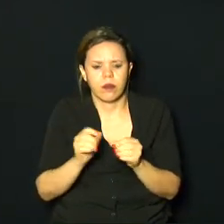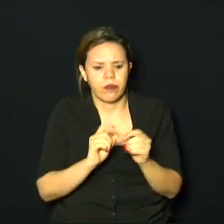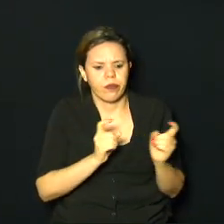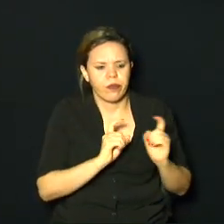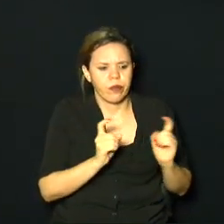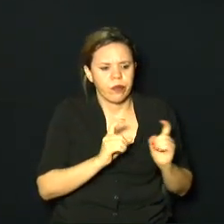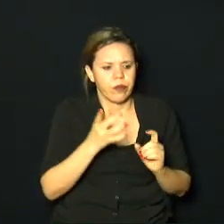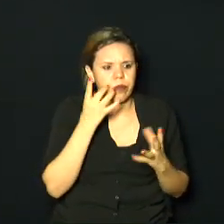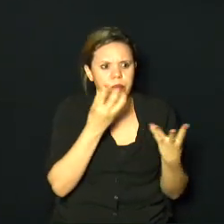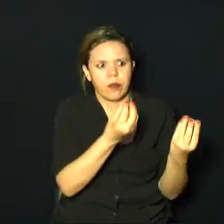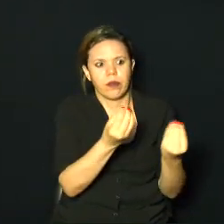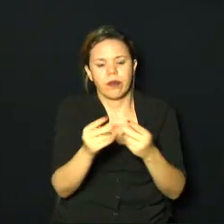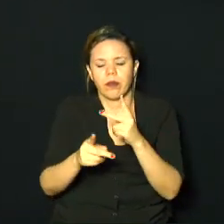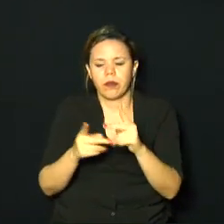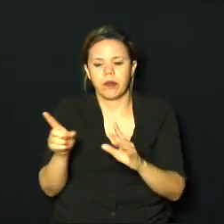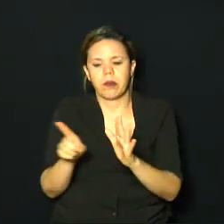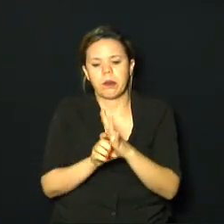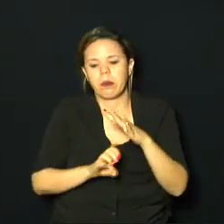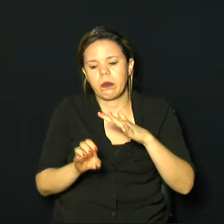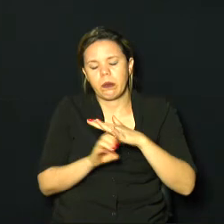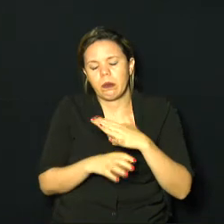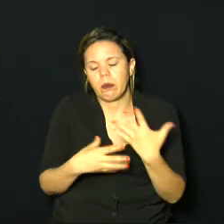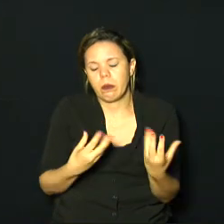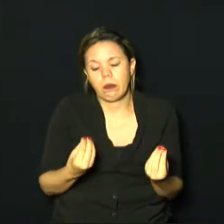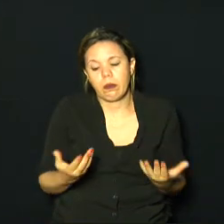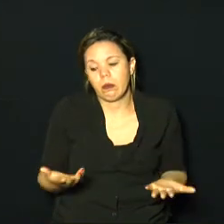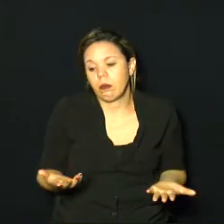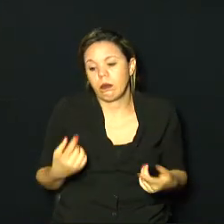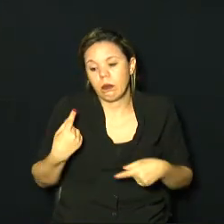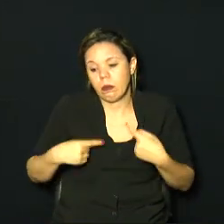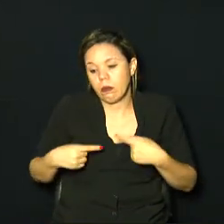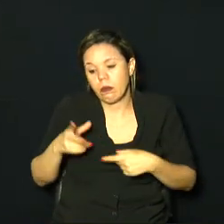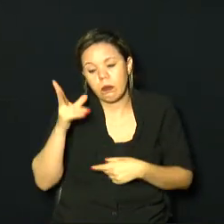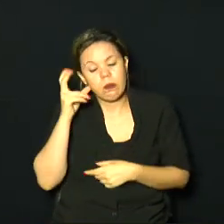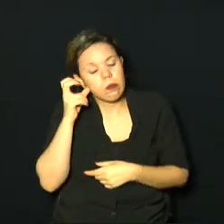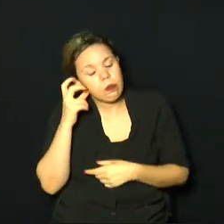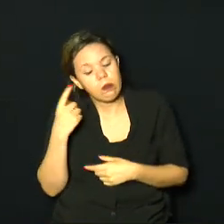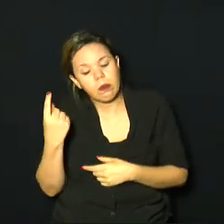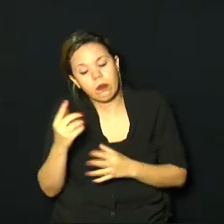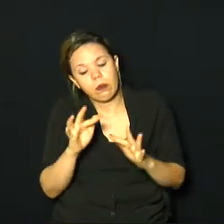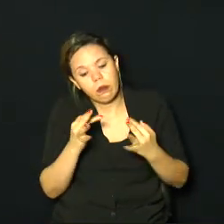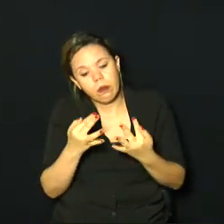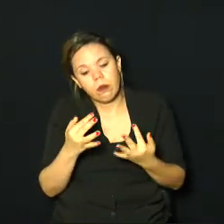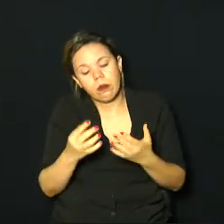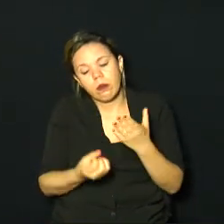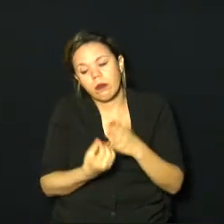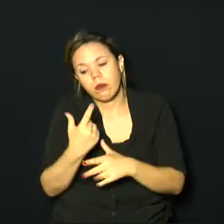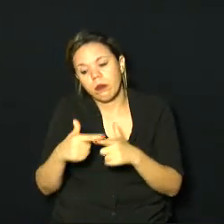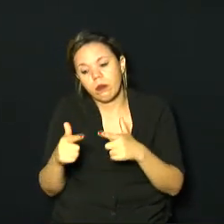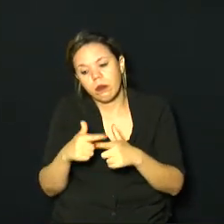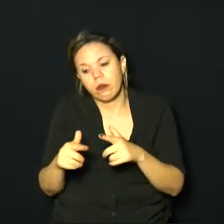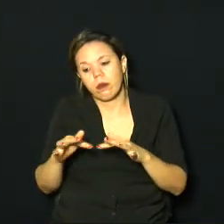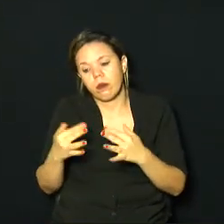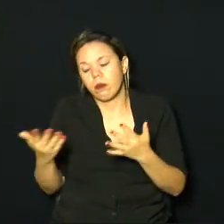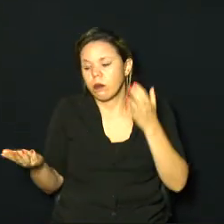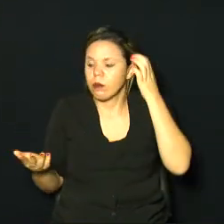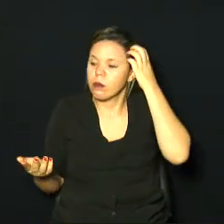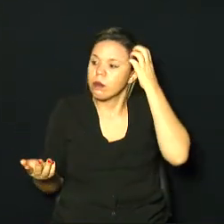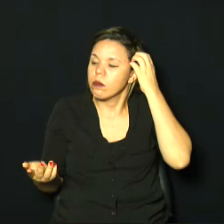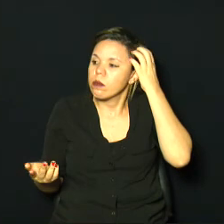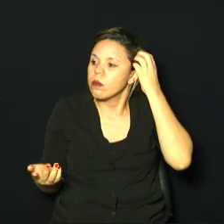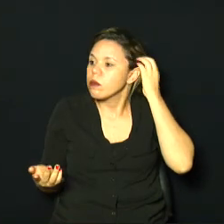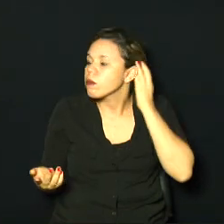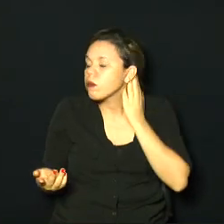presenciais com tanta gente, com empresários, né, escute cada uma das famílias, escute o que é o drama dessas famílias, para,